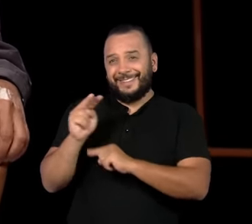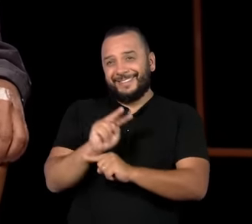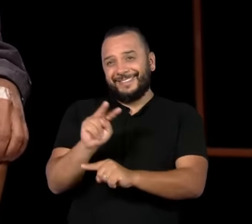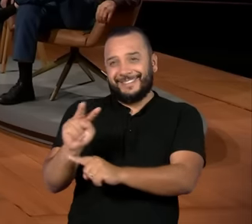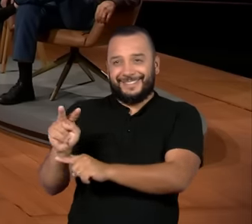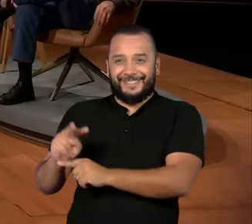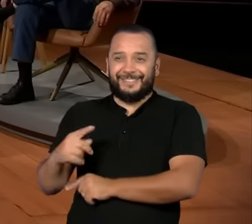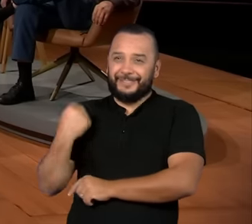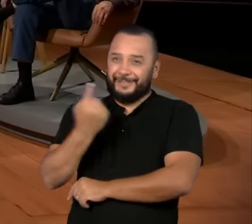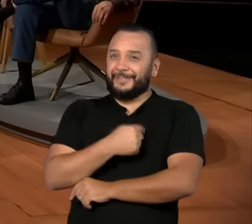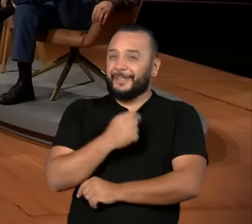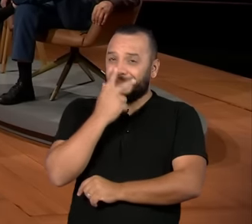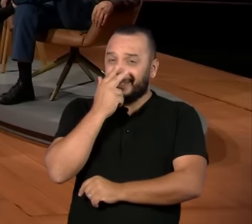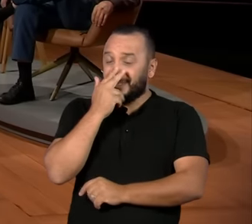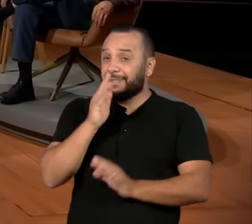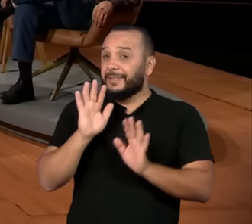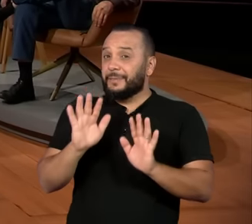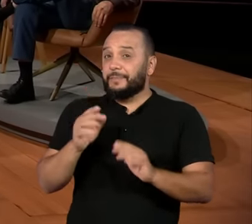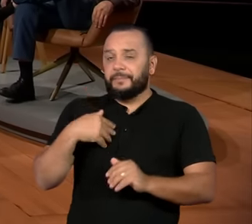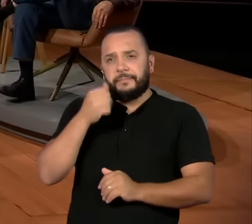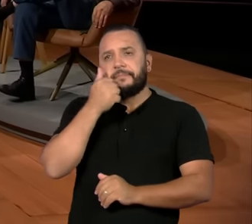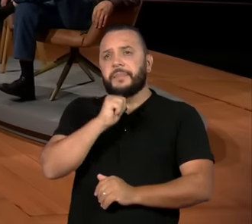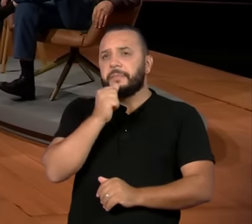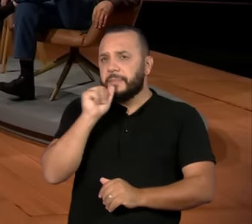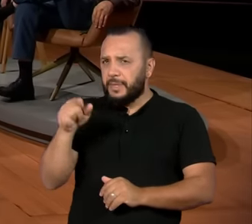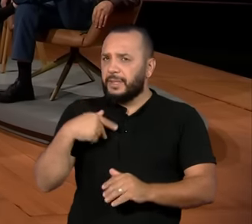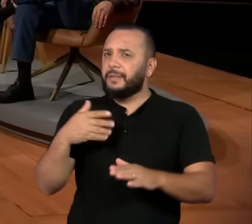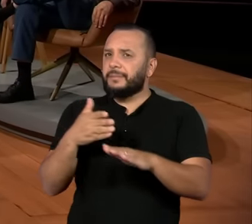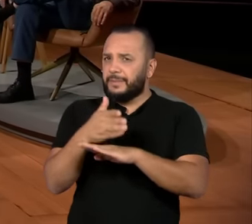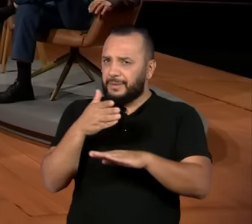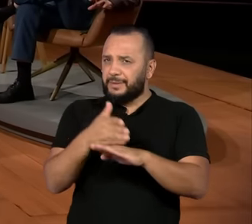na verdade. Mas ela também participava, às vezes,